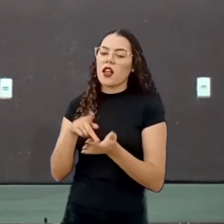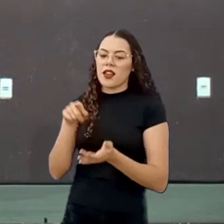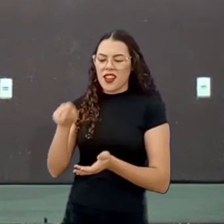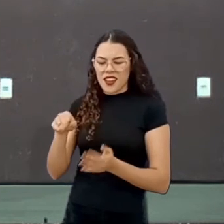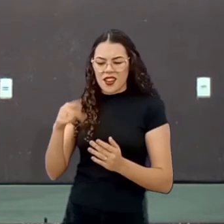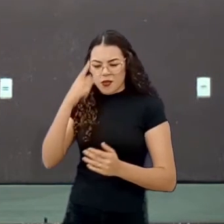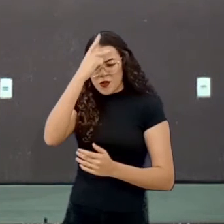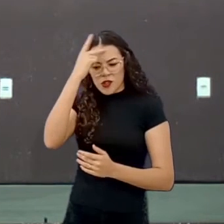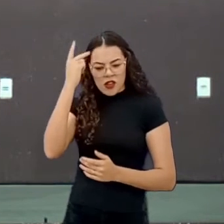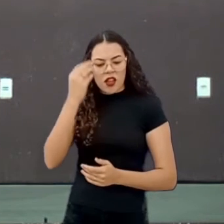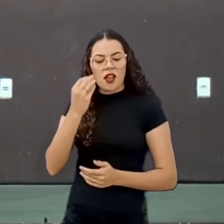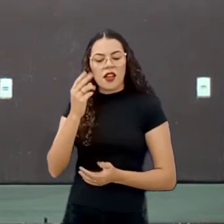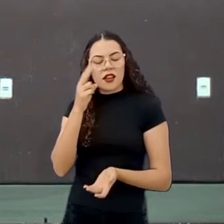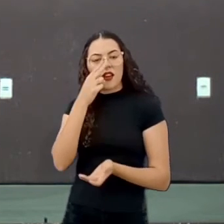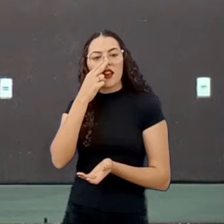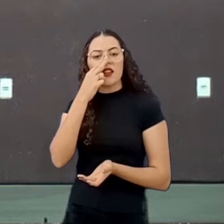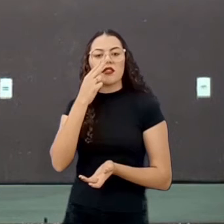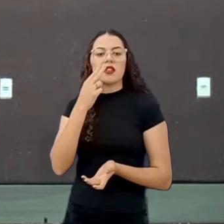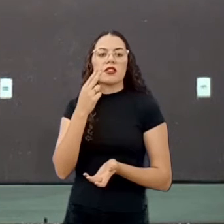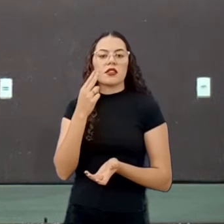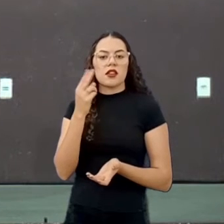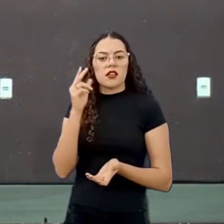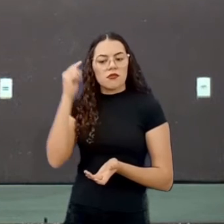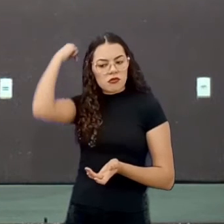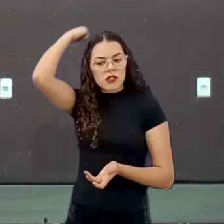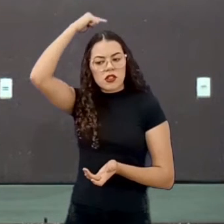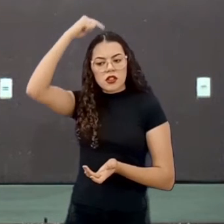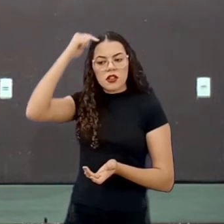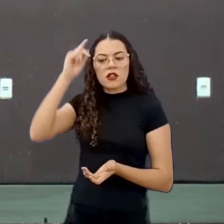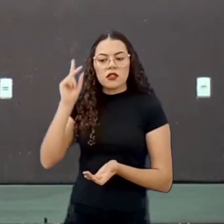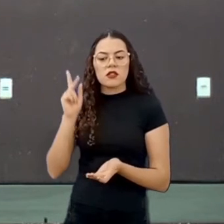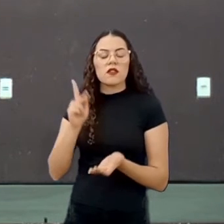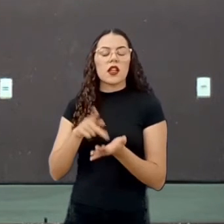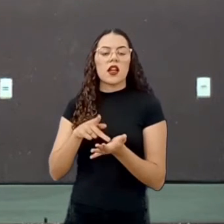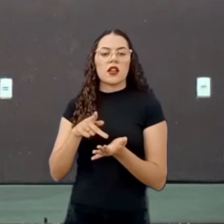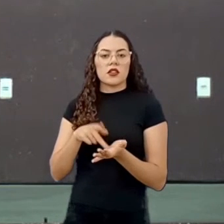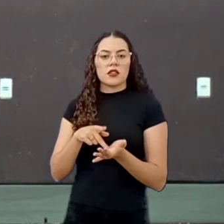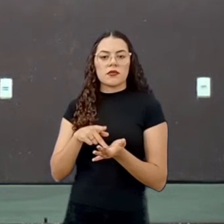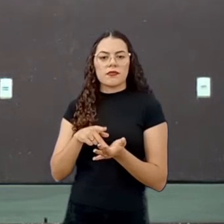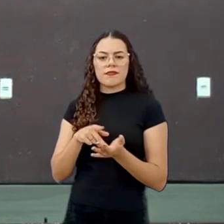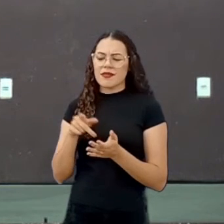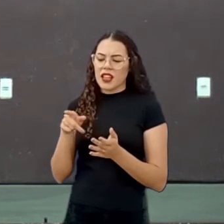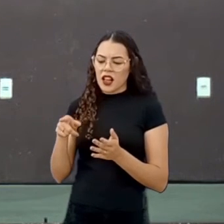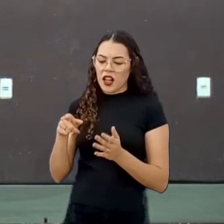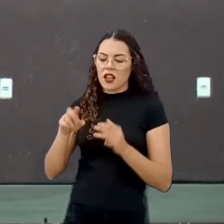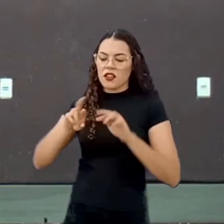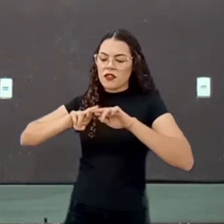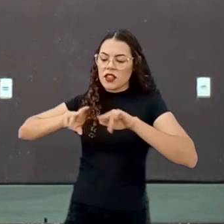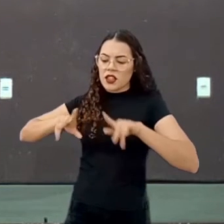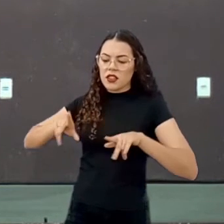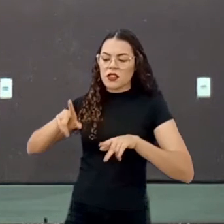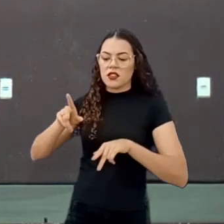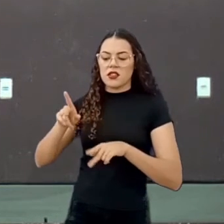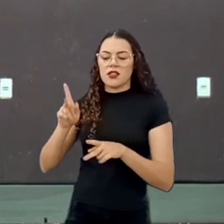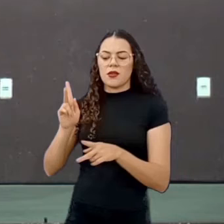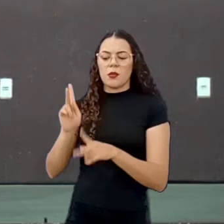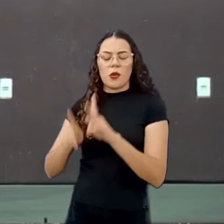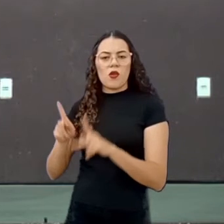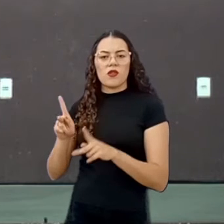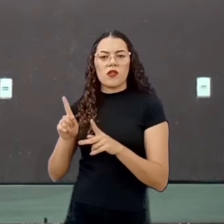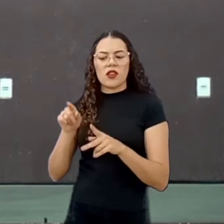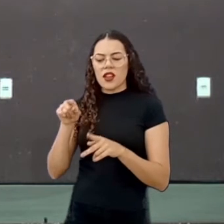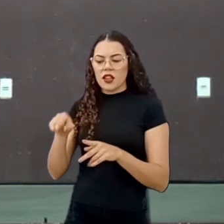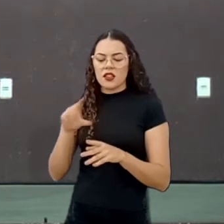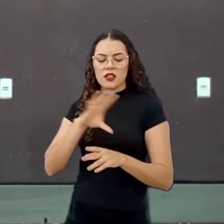esse povo é santo, como ele diz aqui no começo da saudação. Tem algo diferente no meio daquele povo. Eles se